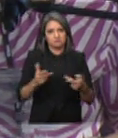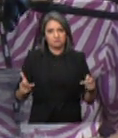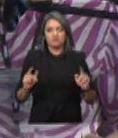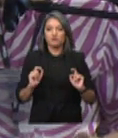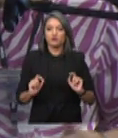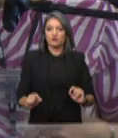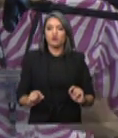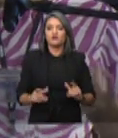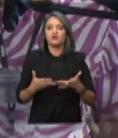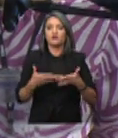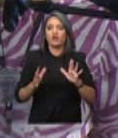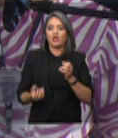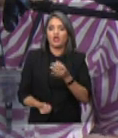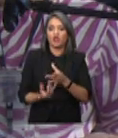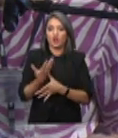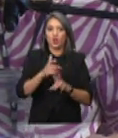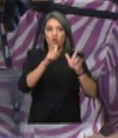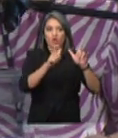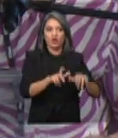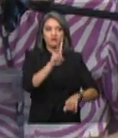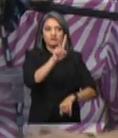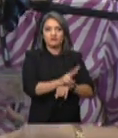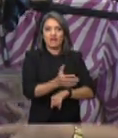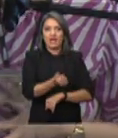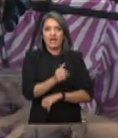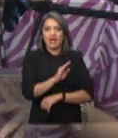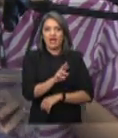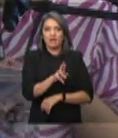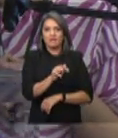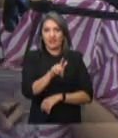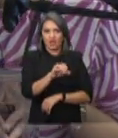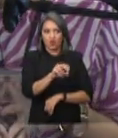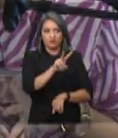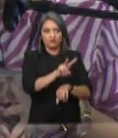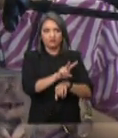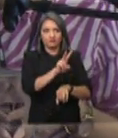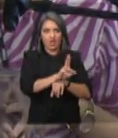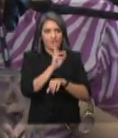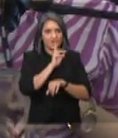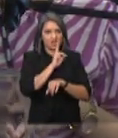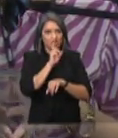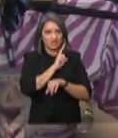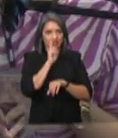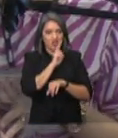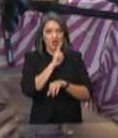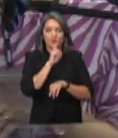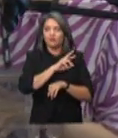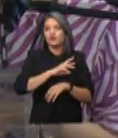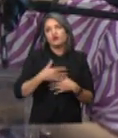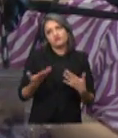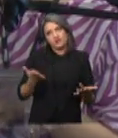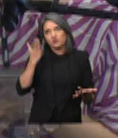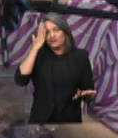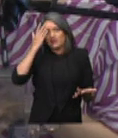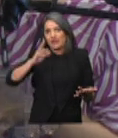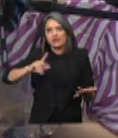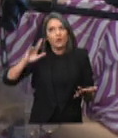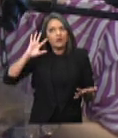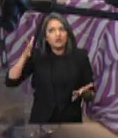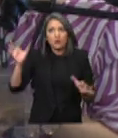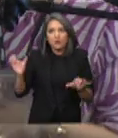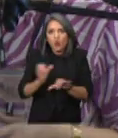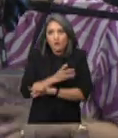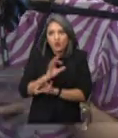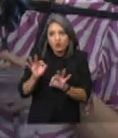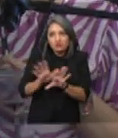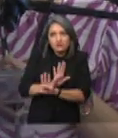a criação de abrigos emergenciais nós sabemos que os abrigos emergenciais não são uma solução concreta para a população e